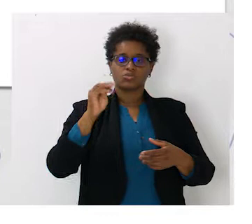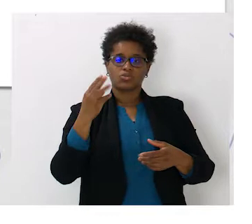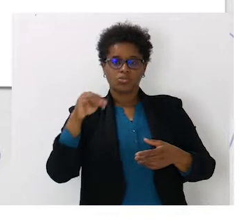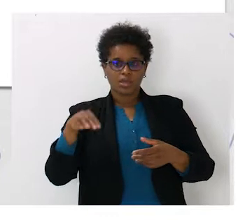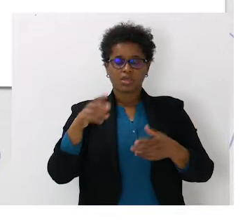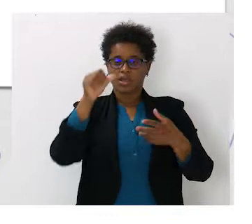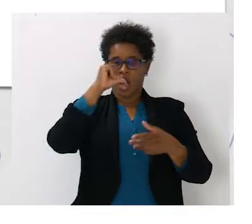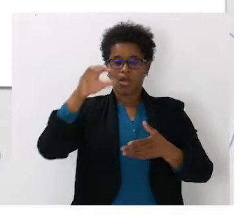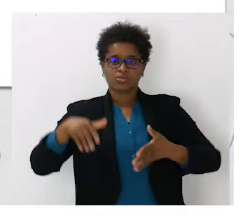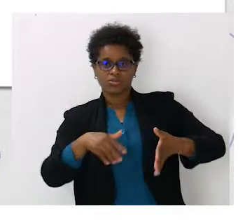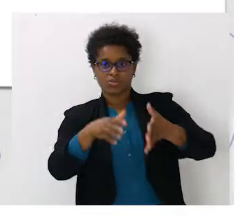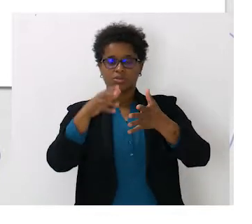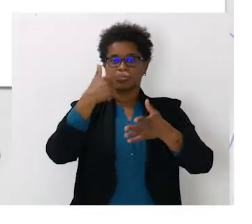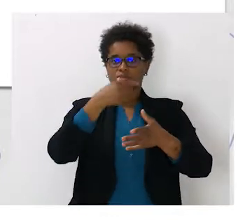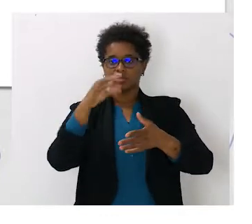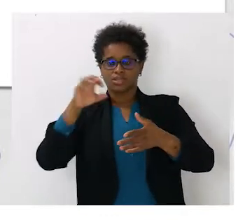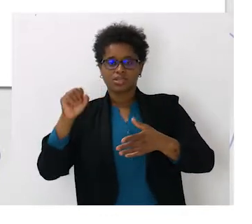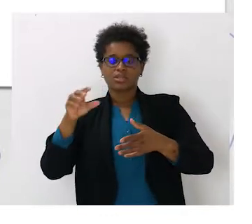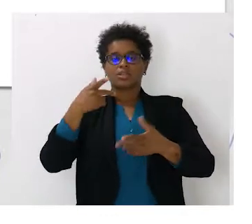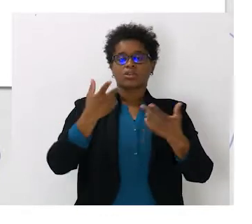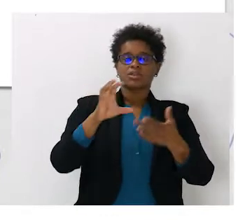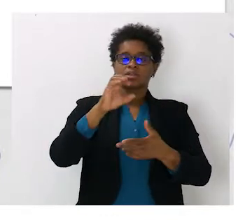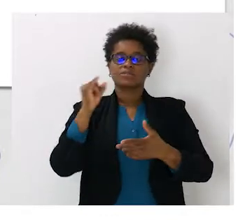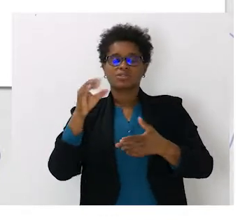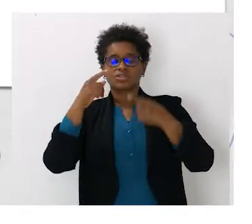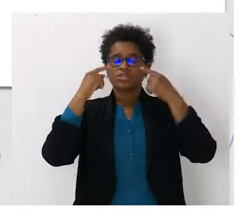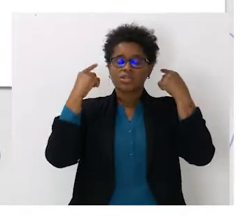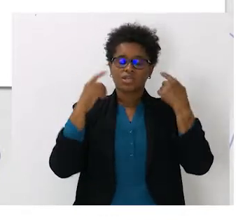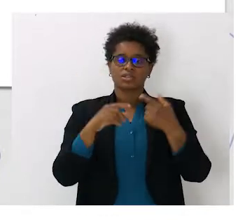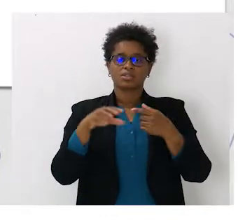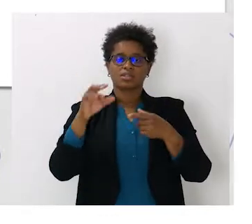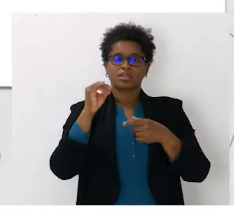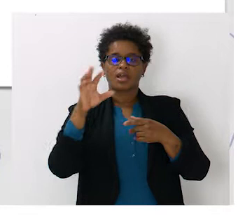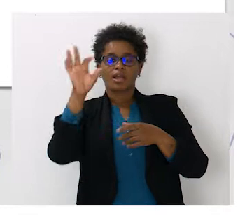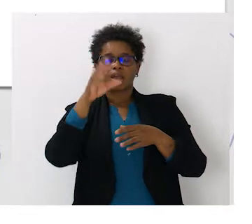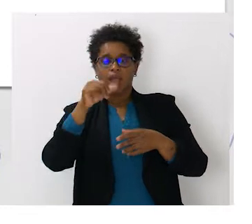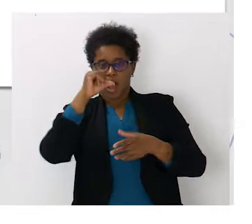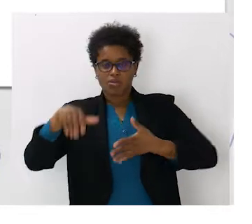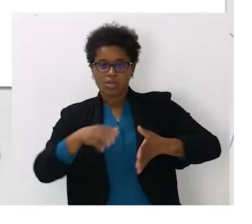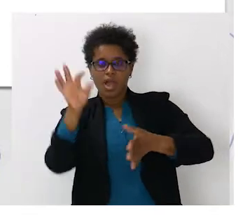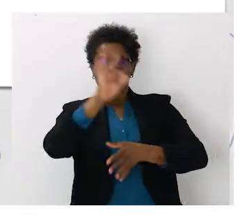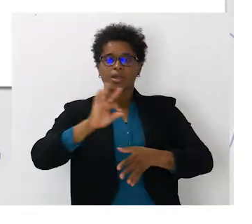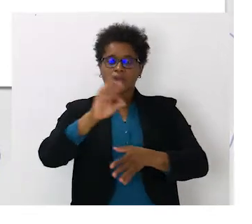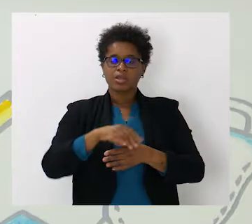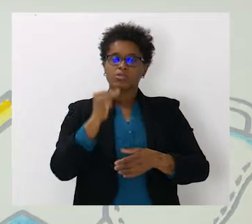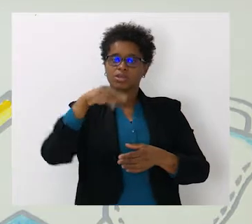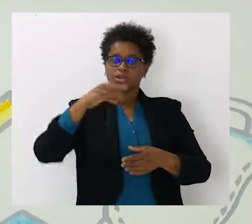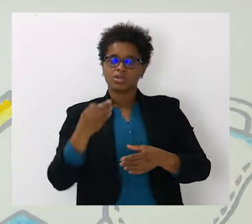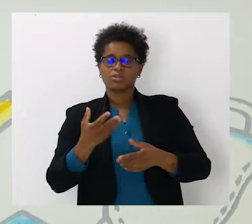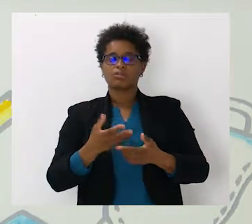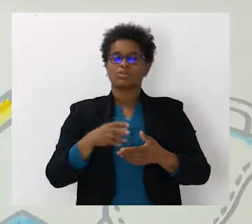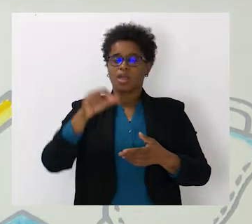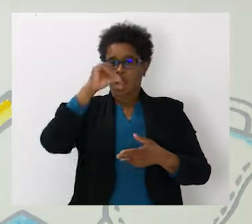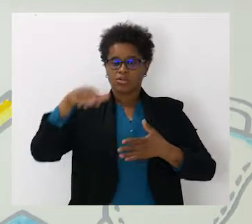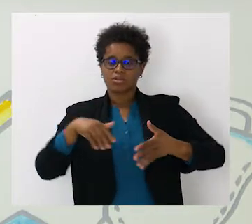a civilização chinesa nas margens do rio Amarelo e a civilização Indo nas margens do rio Indo. Portanto,